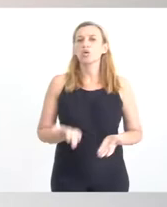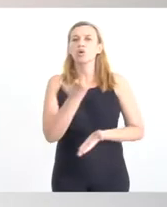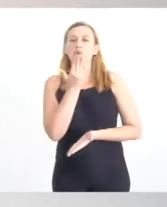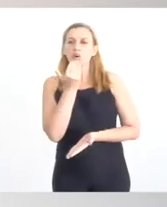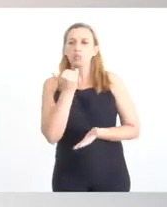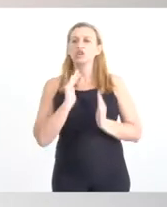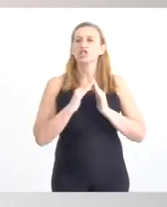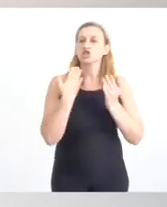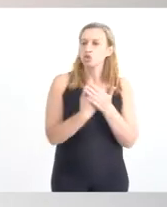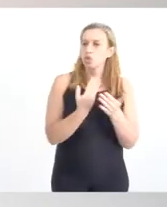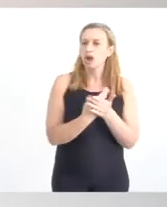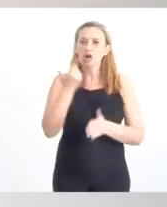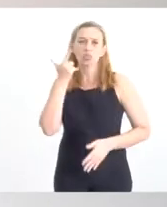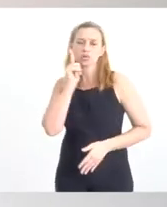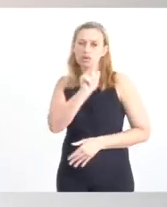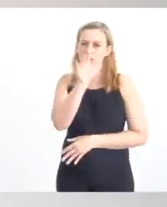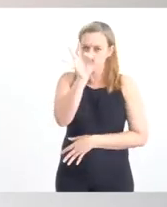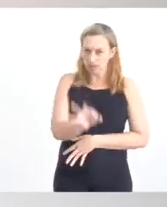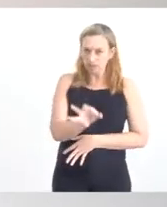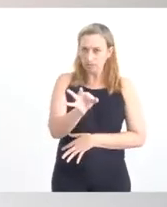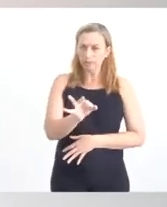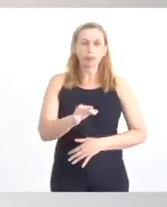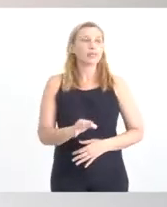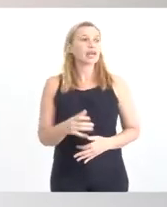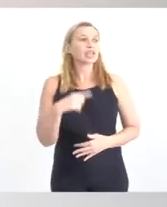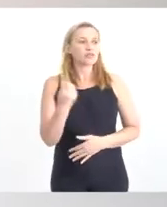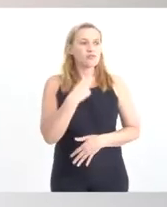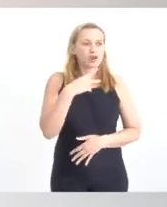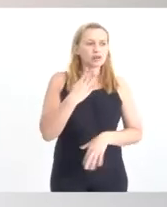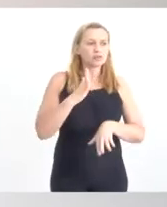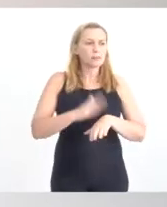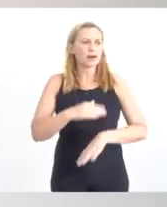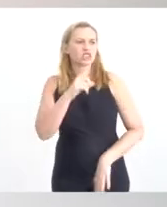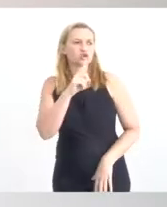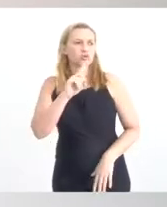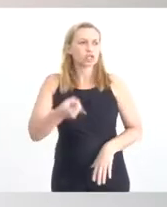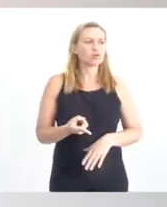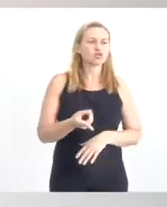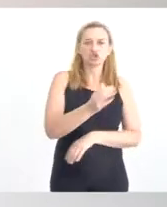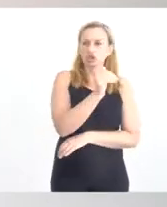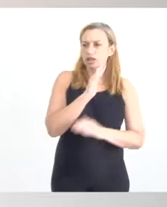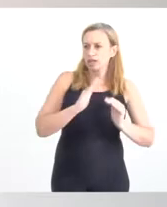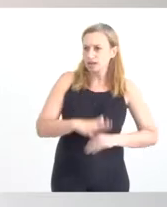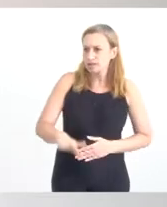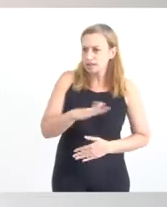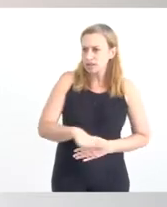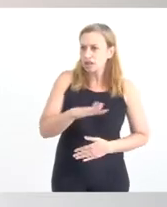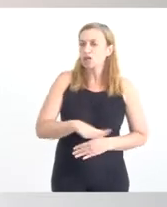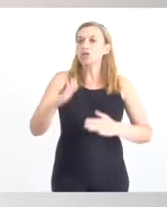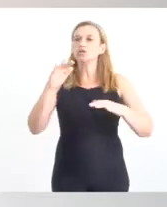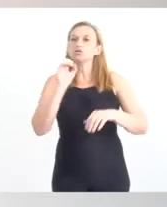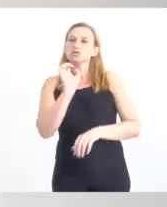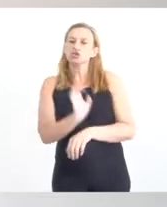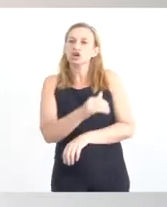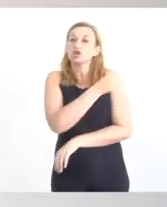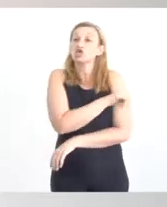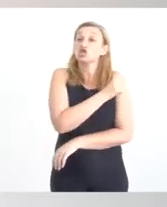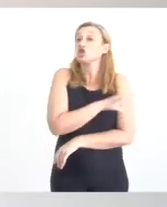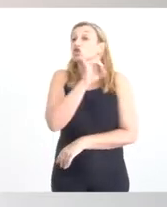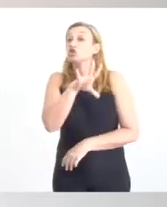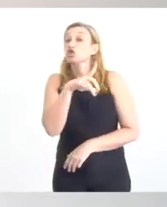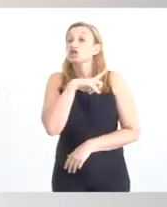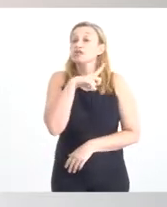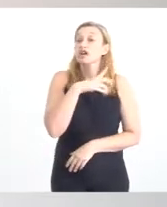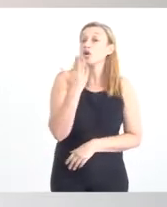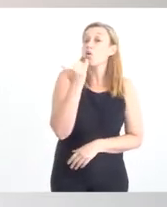escolar onde isso conseguiu ser Garantido e a gente tá falando de mais de 1 milhão de crianças no estado do Rio de Janeiro que só